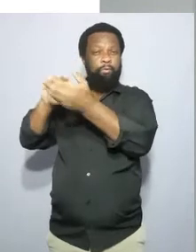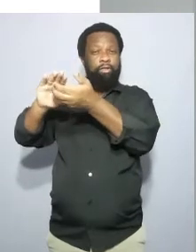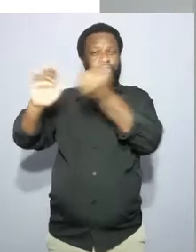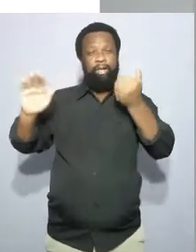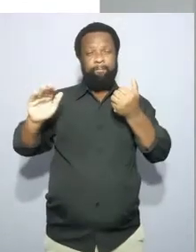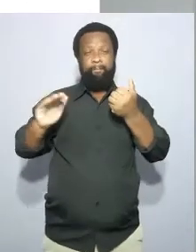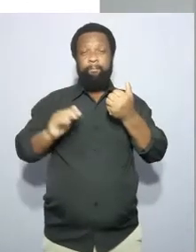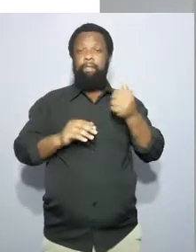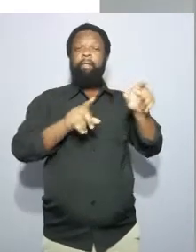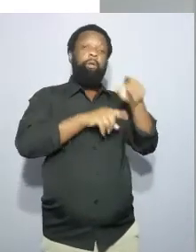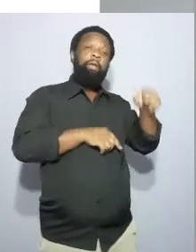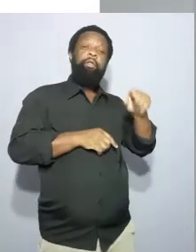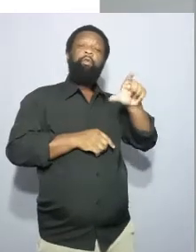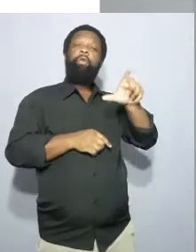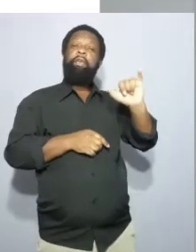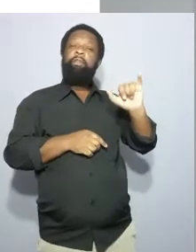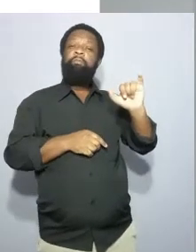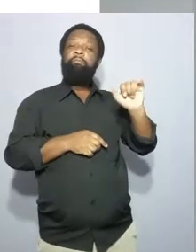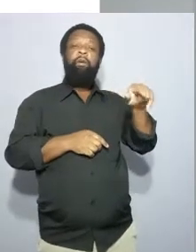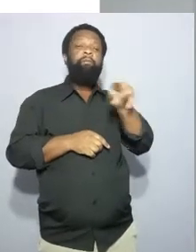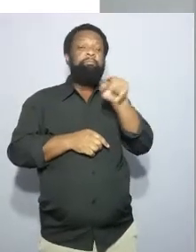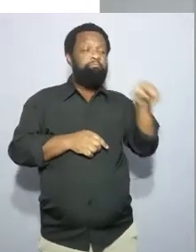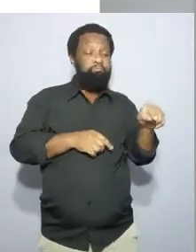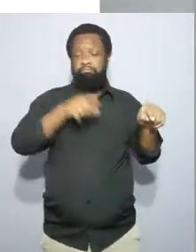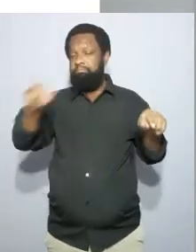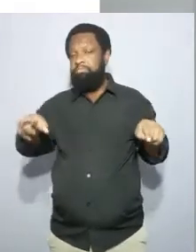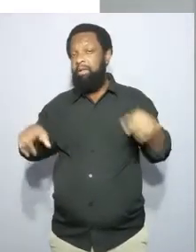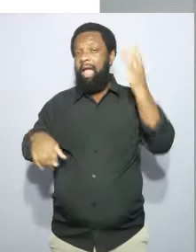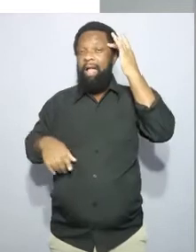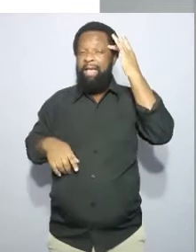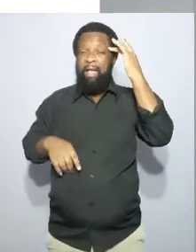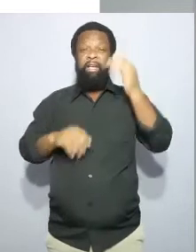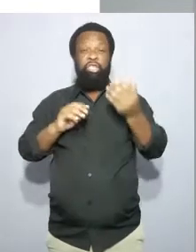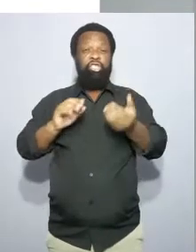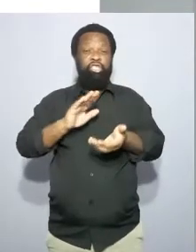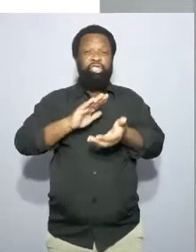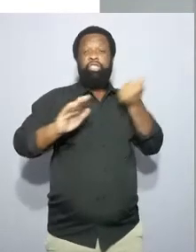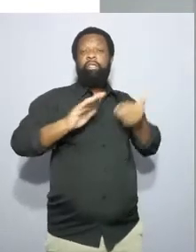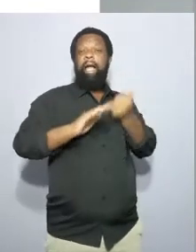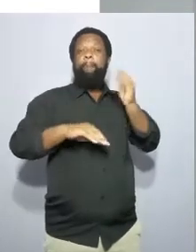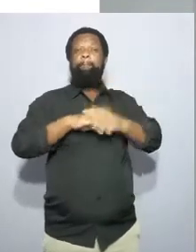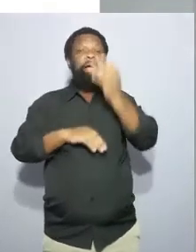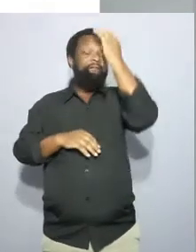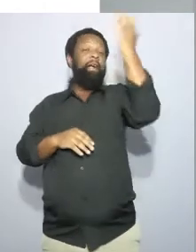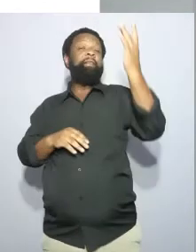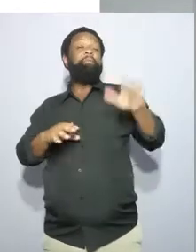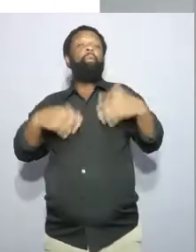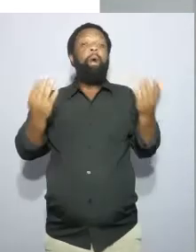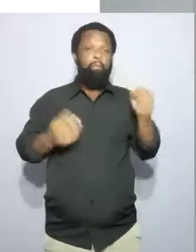acham que é o elétron mais fácil de ser removido, mais fácil de ser